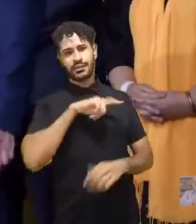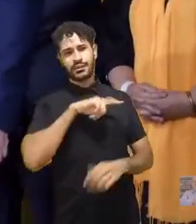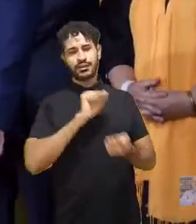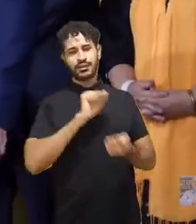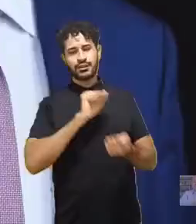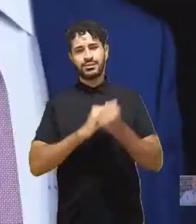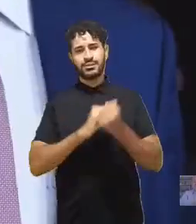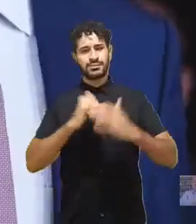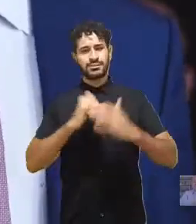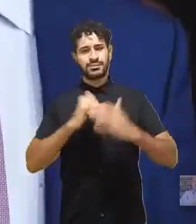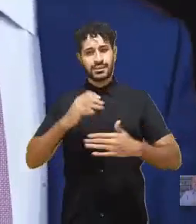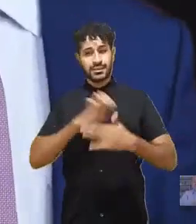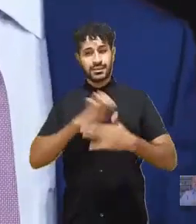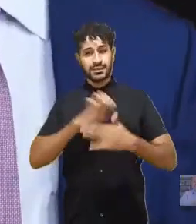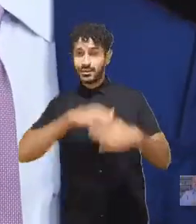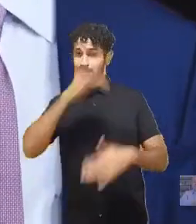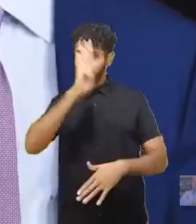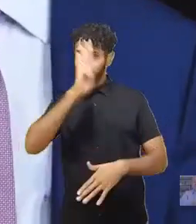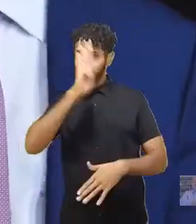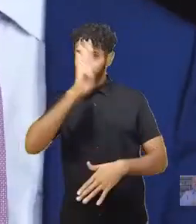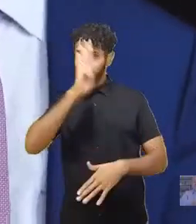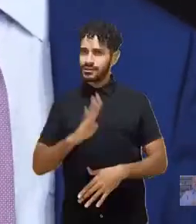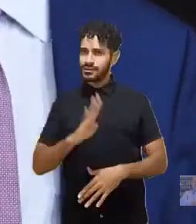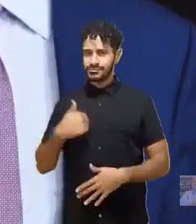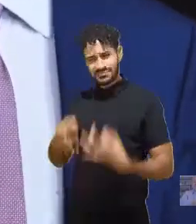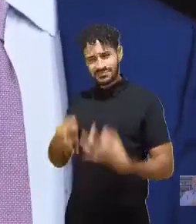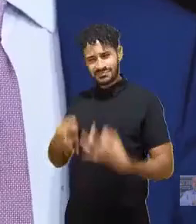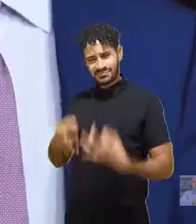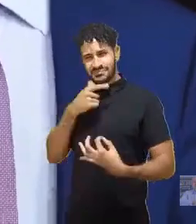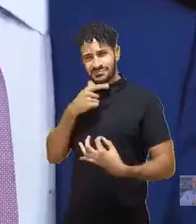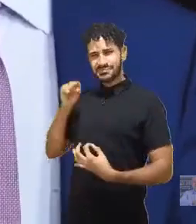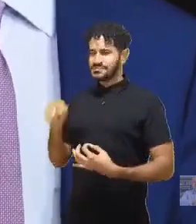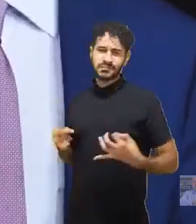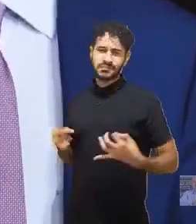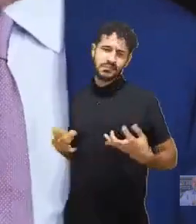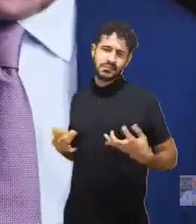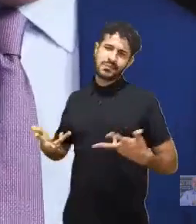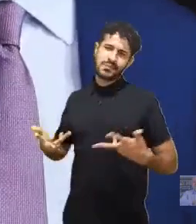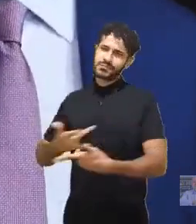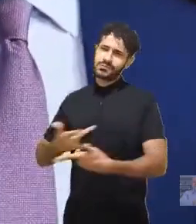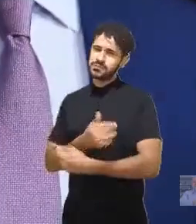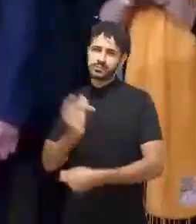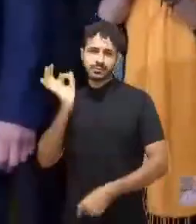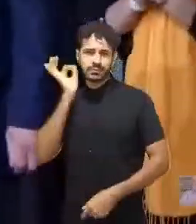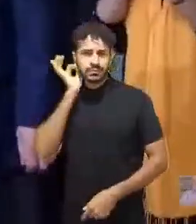brasileiros eu tenho certeza que ele vai ser um extraordinário ministro da intuit começa